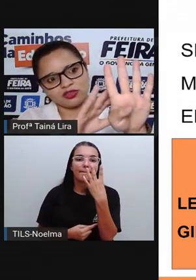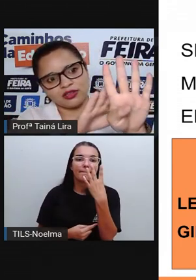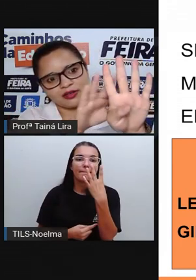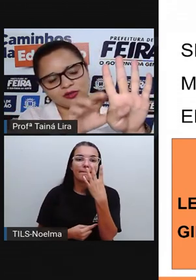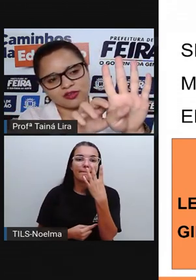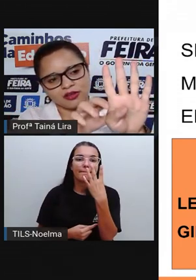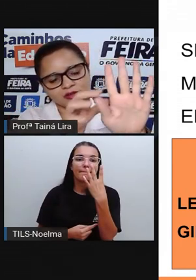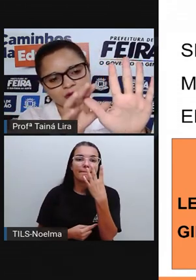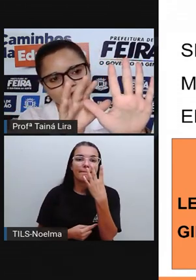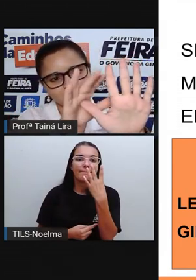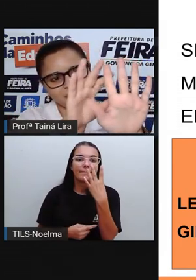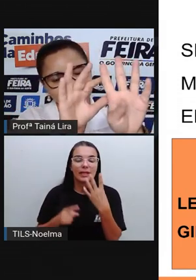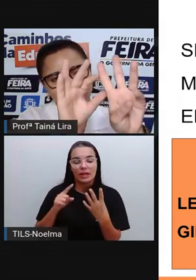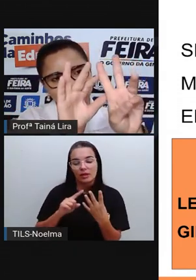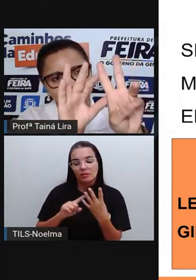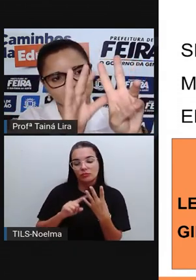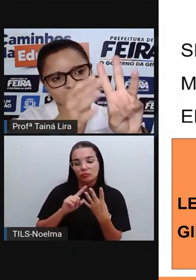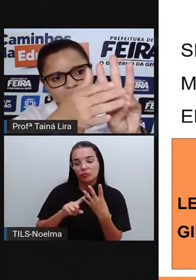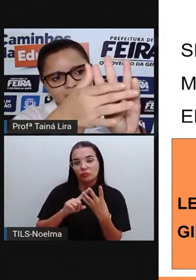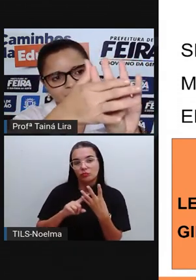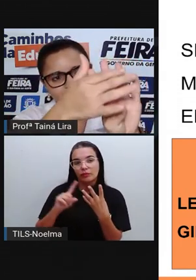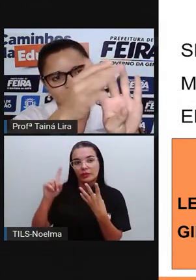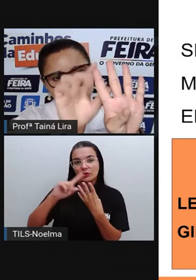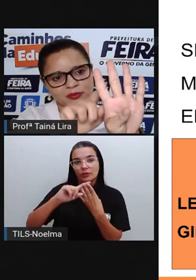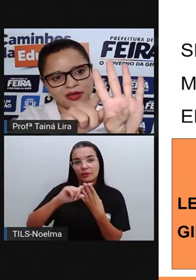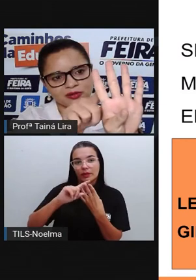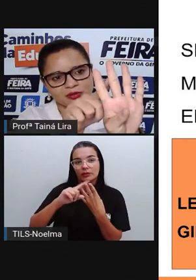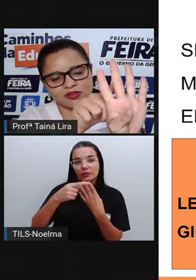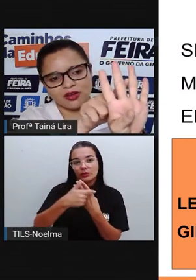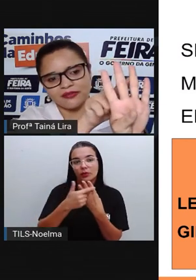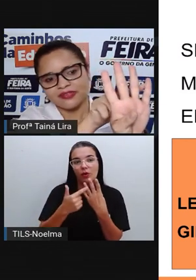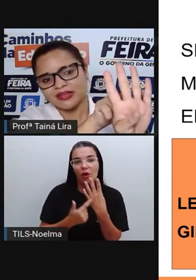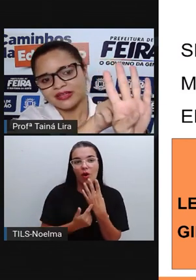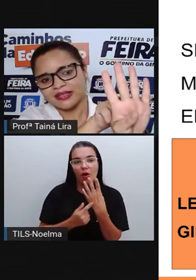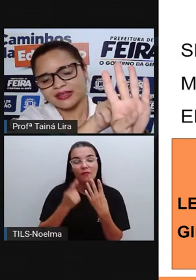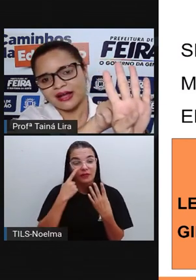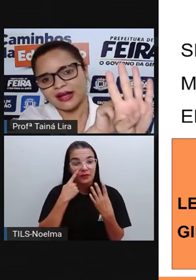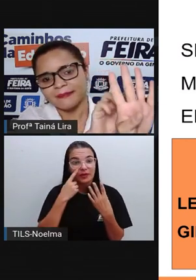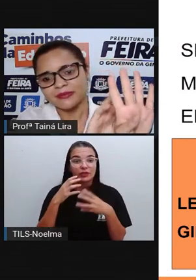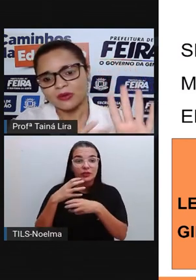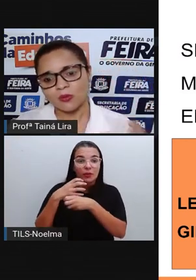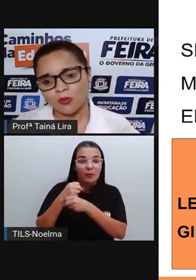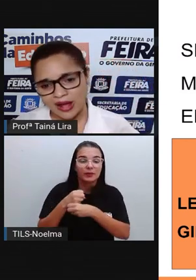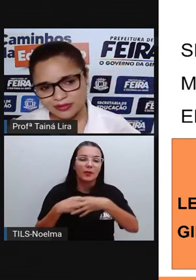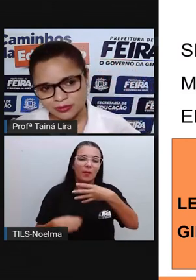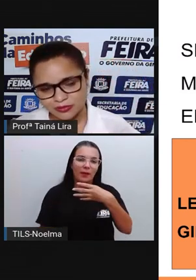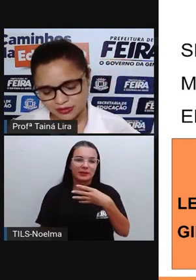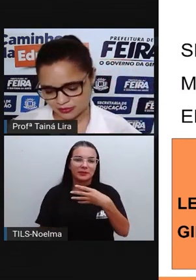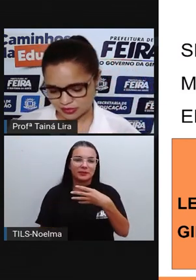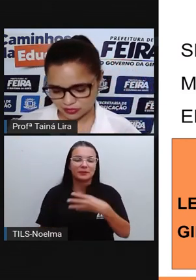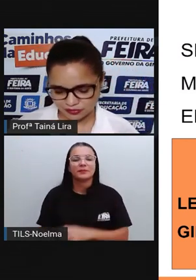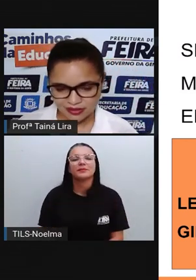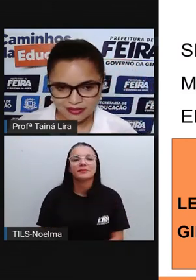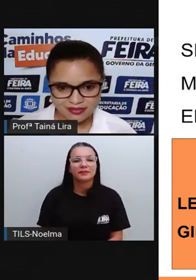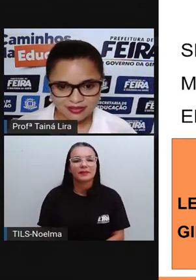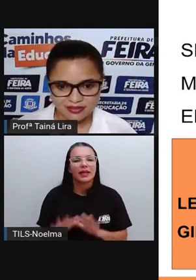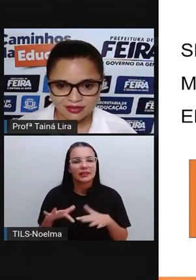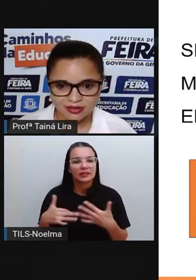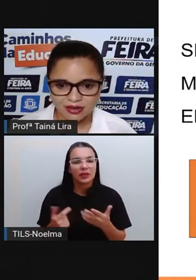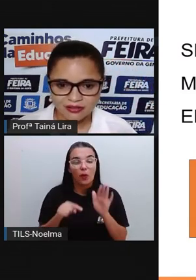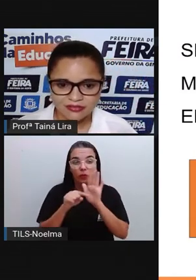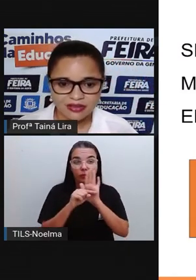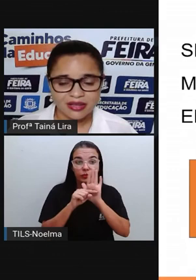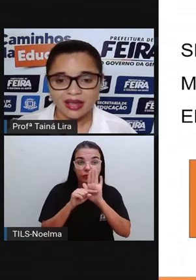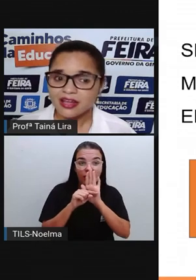até nos dedos, ó. 2 metros mais 2 metros, ó, que dá 4. Então, a diferença aqui,